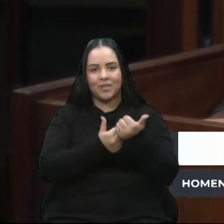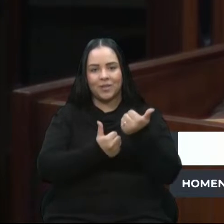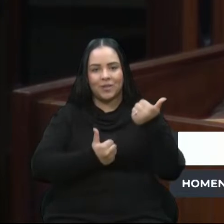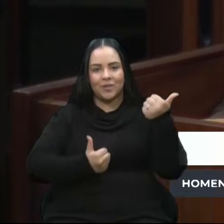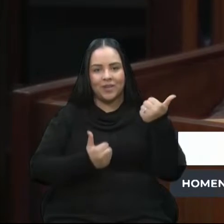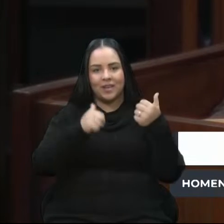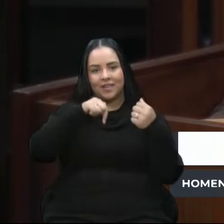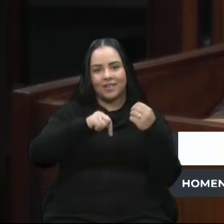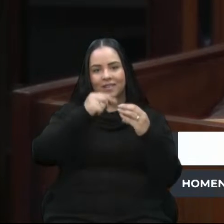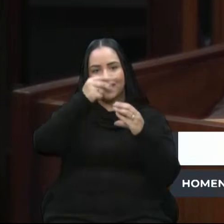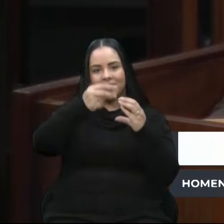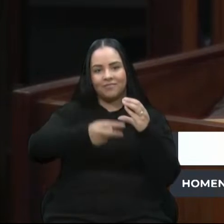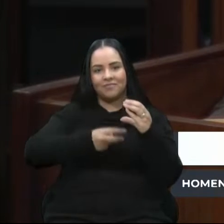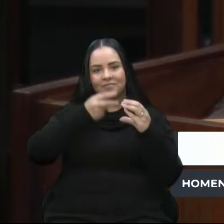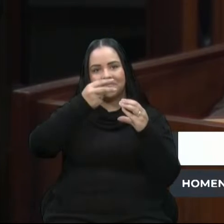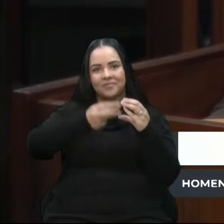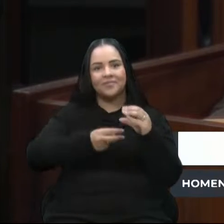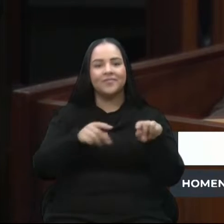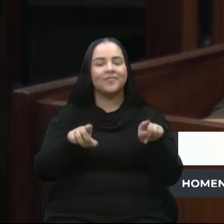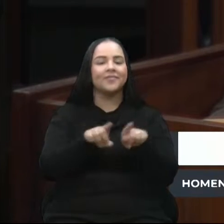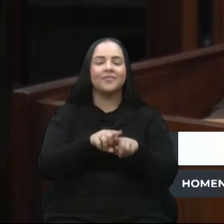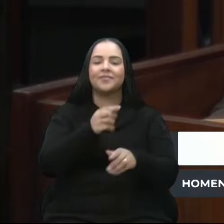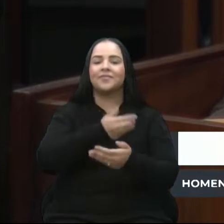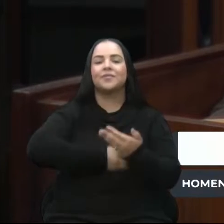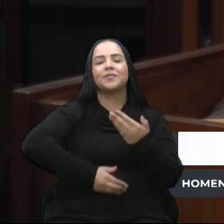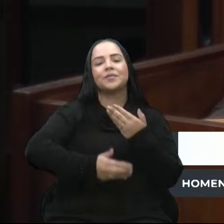Vereadores. E a todos os vereadores, né,